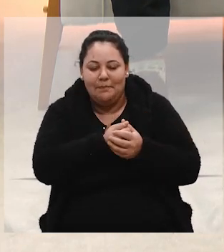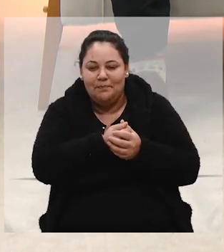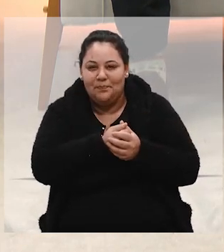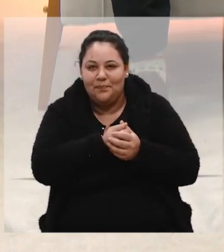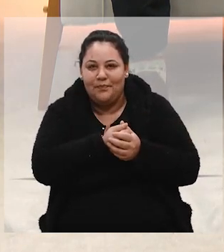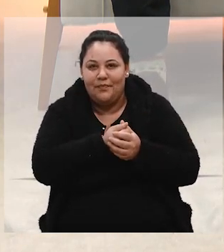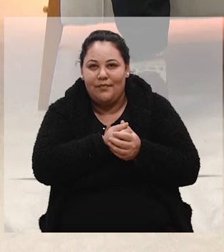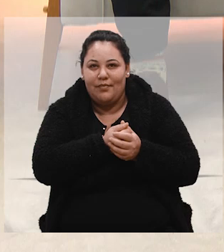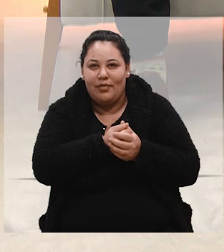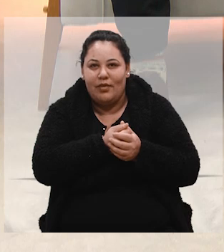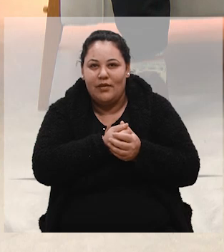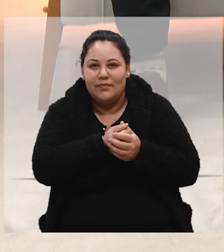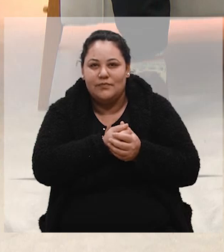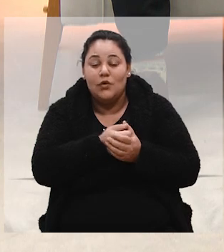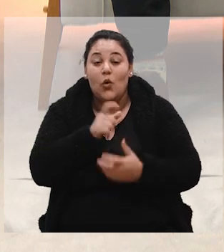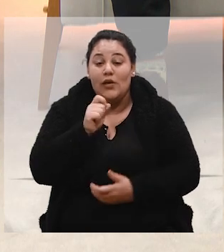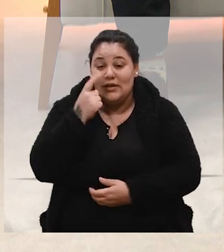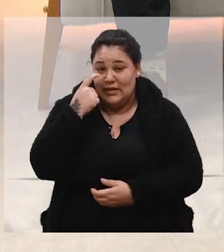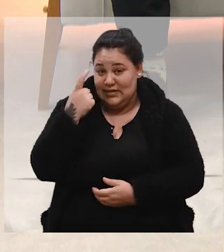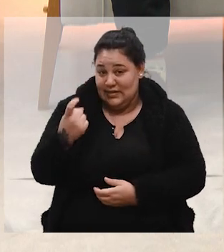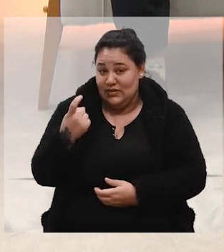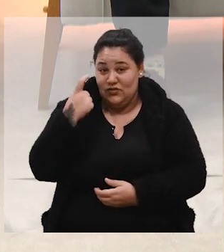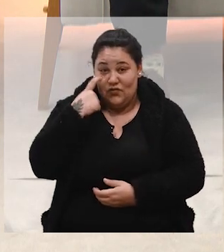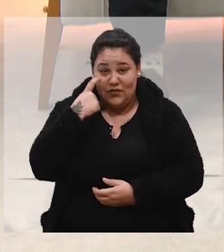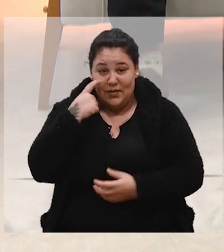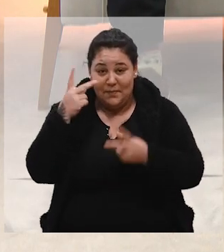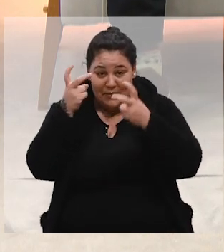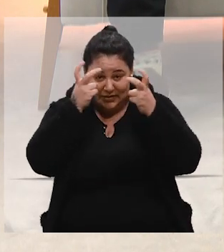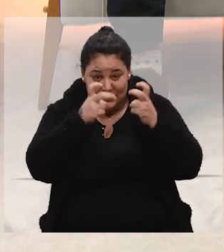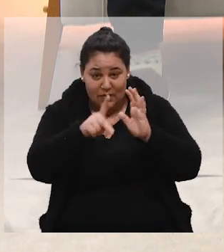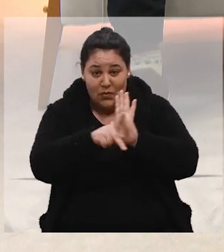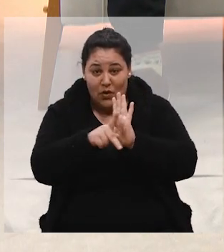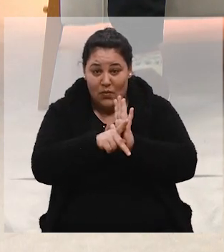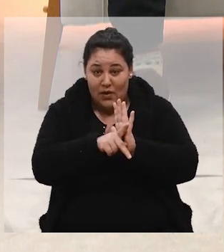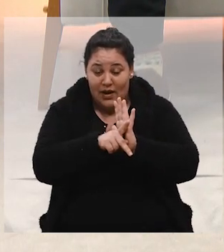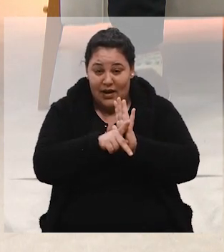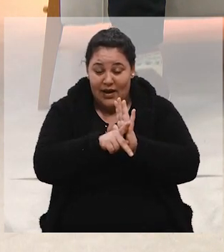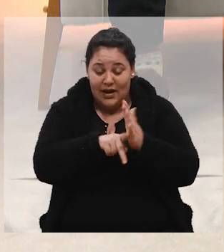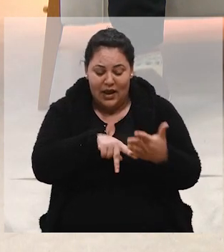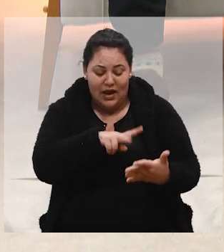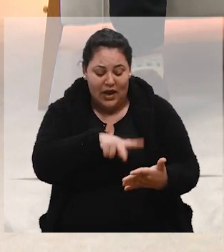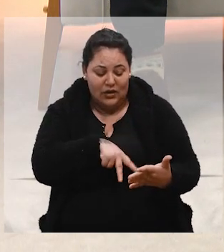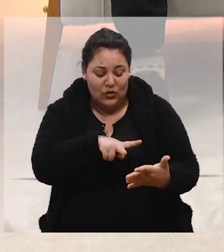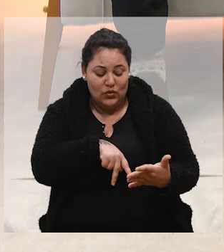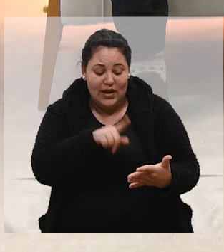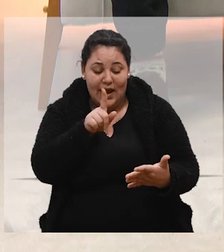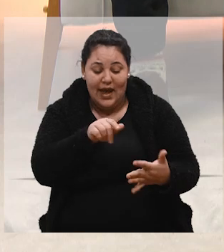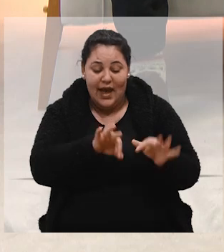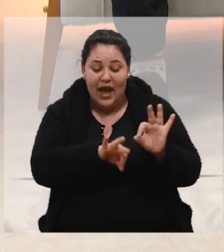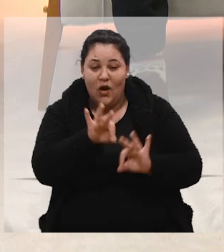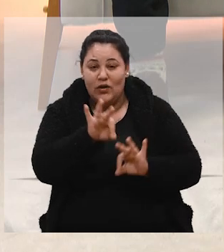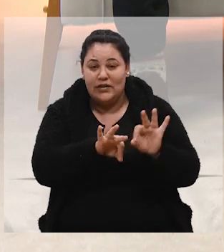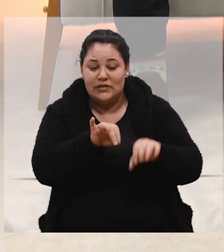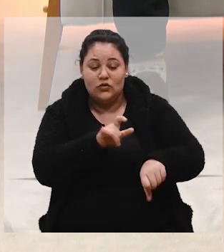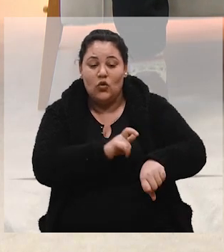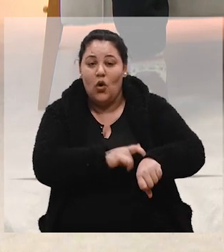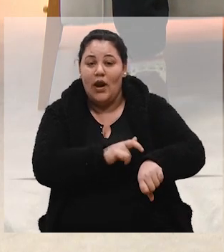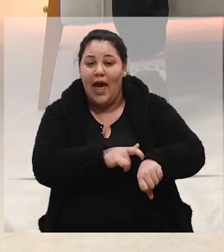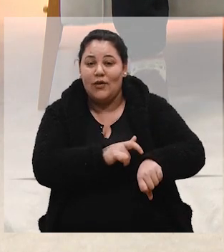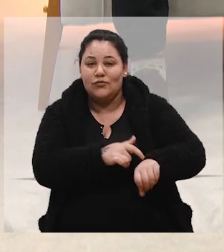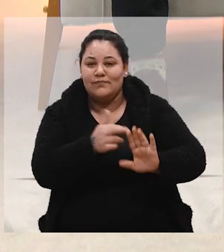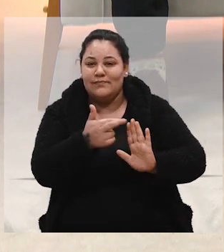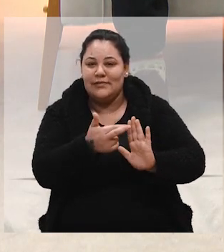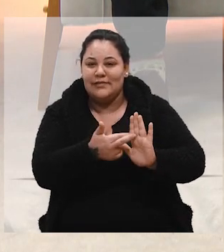O processo interessante que eu vi na própria leitura é a organização de